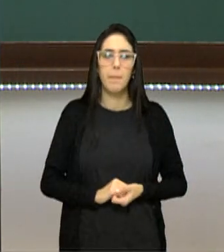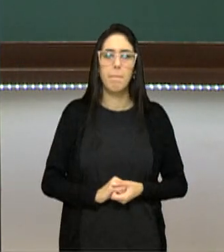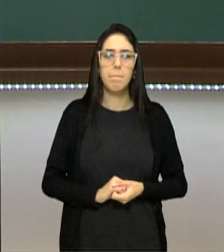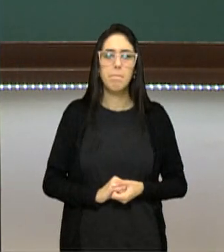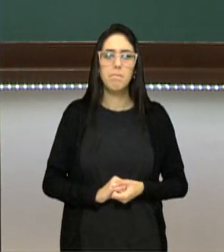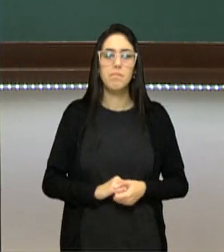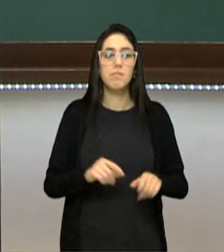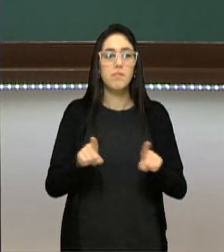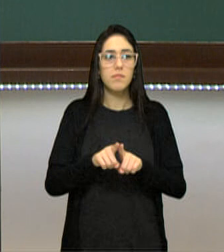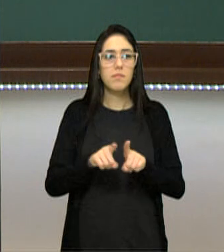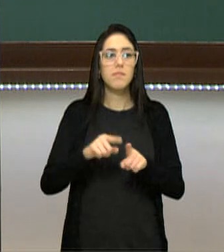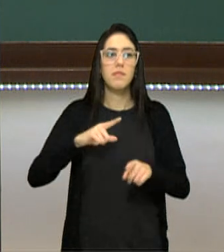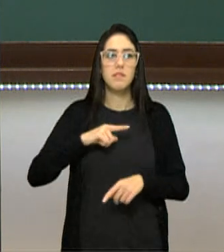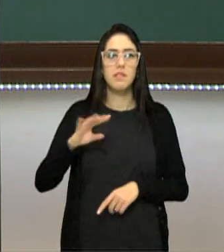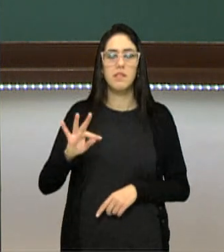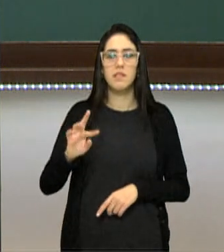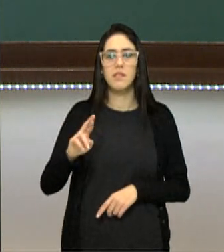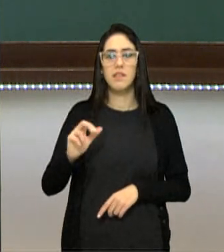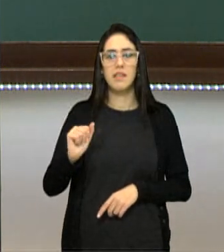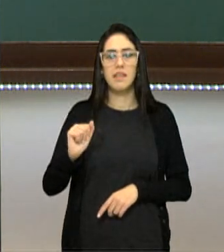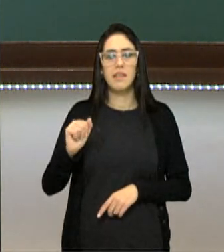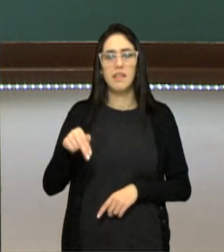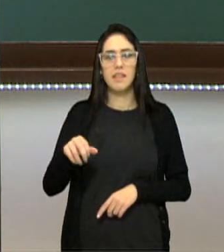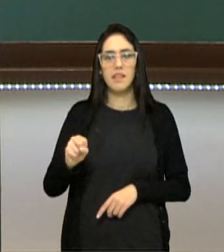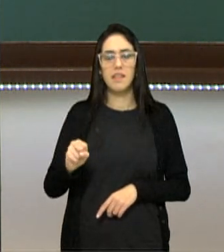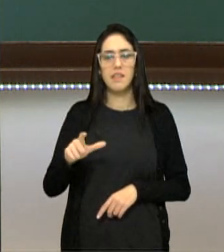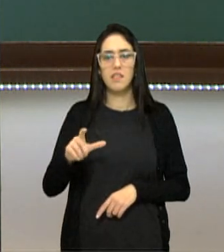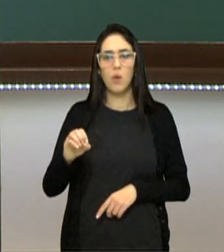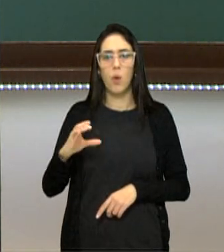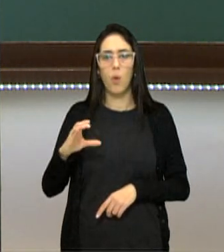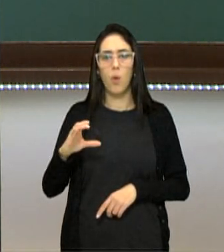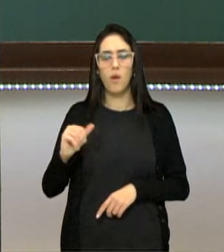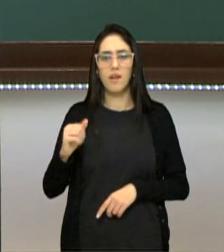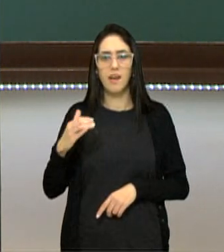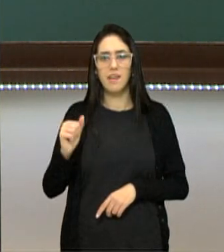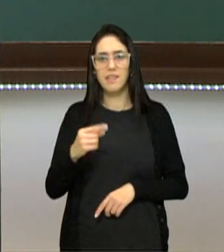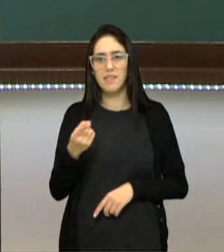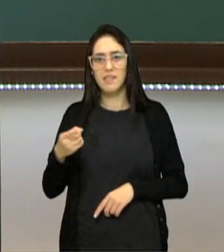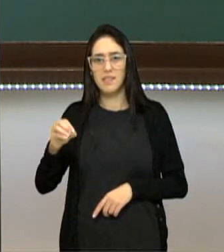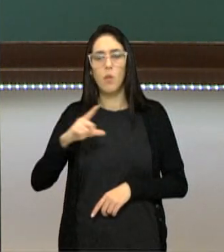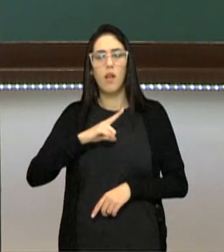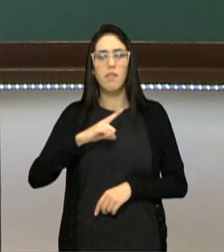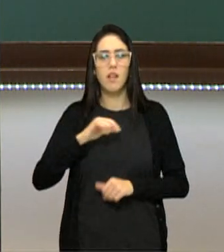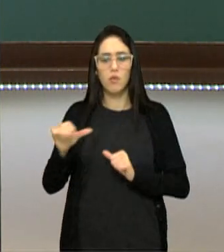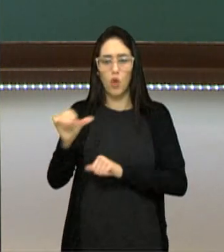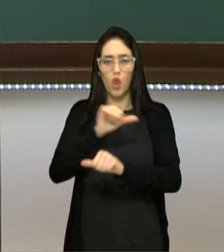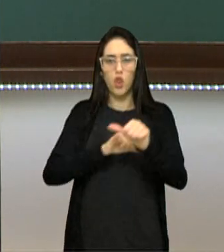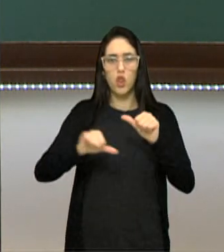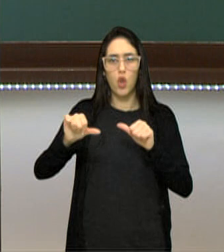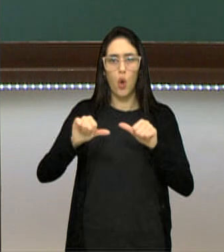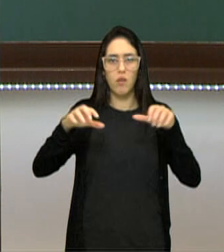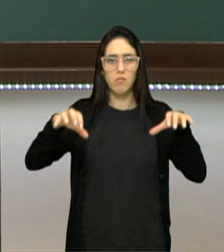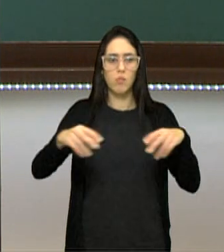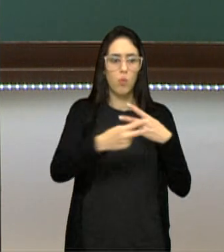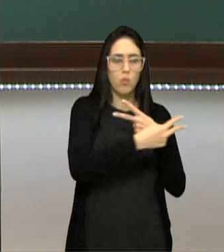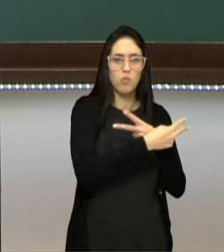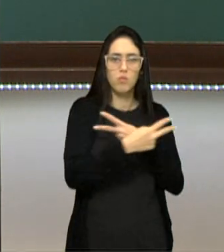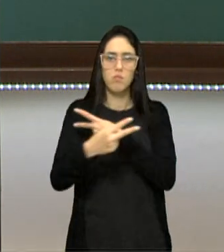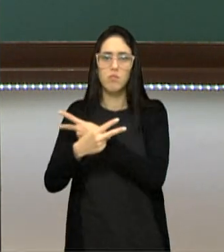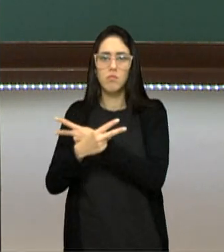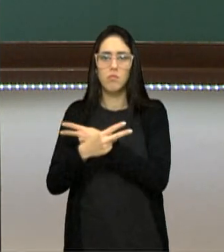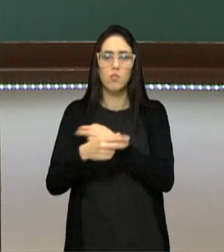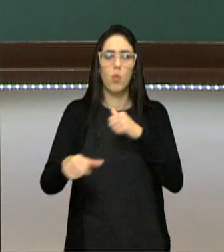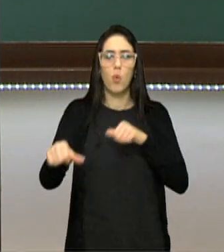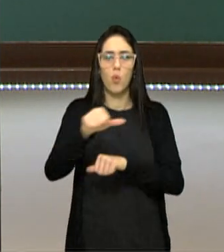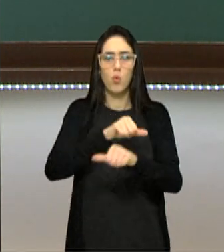temos a translocação, que acontece entre não homólogos. Existe um processo de troca de pedaços entre cromossomos homólogos que a gente chama